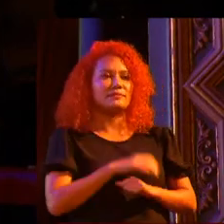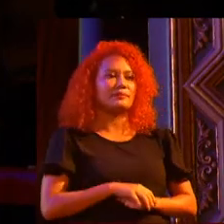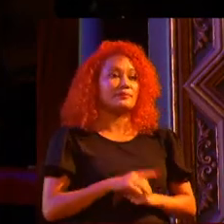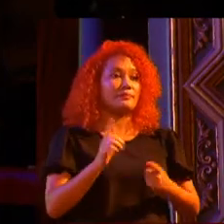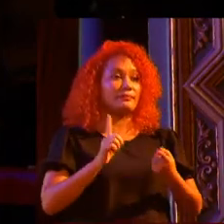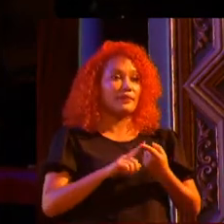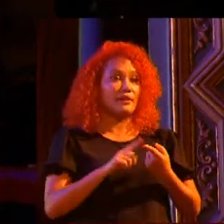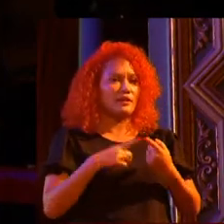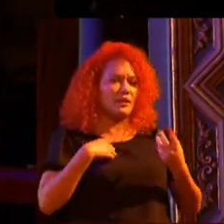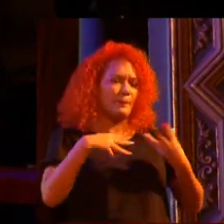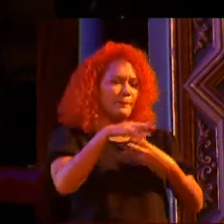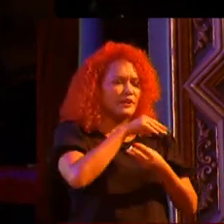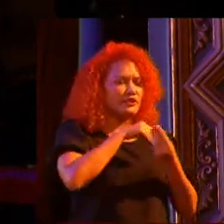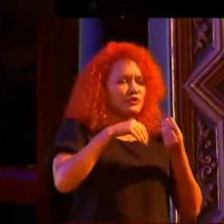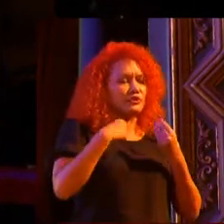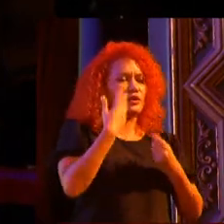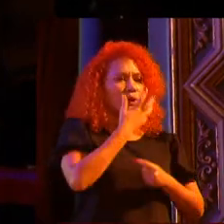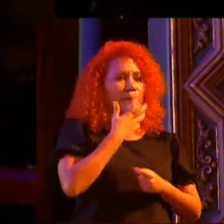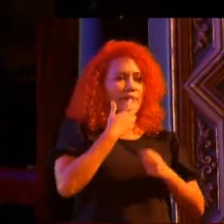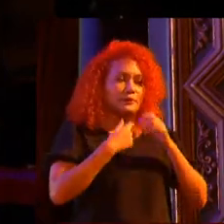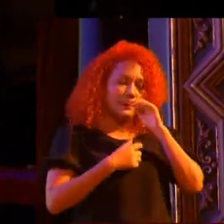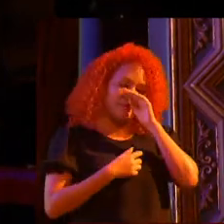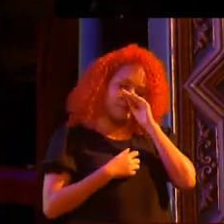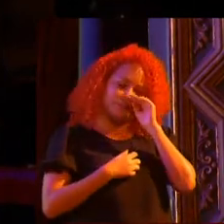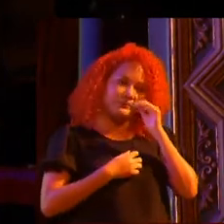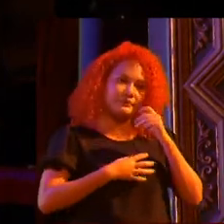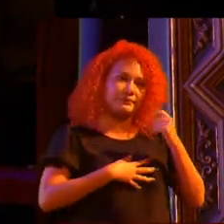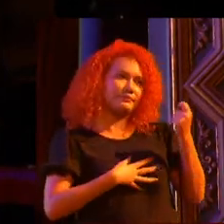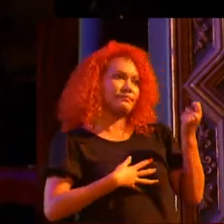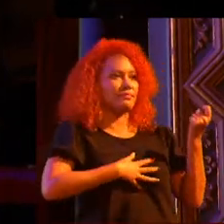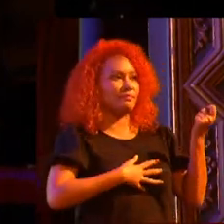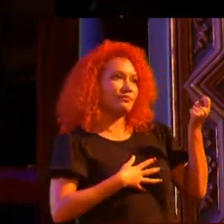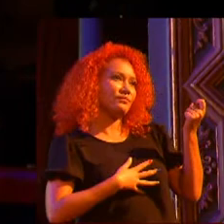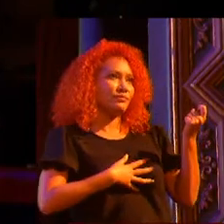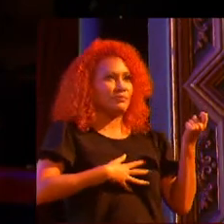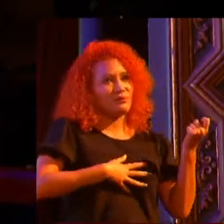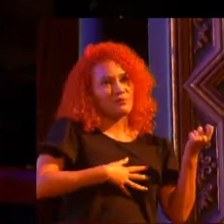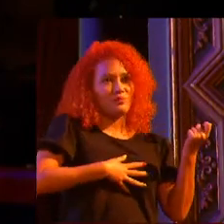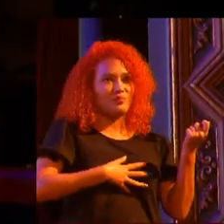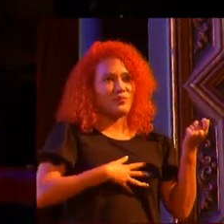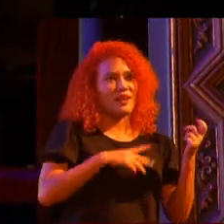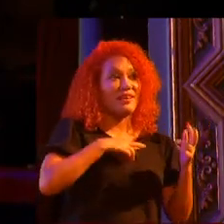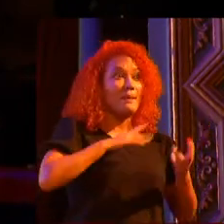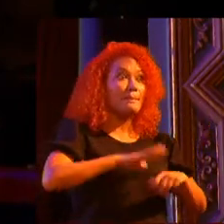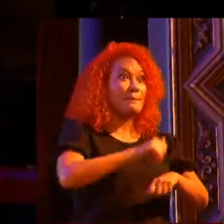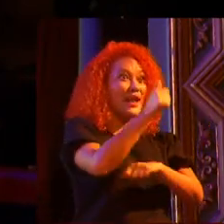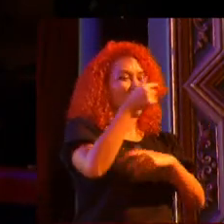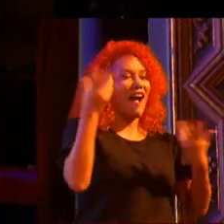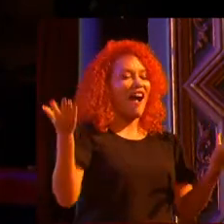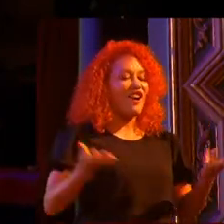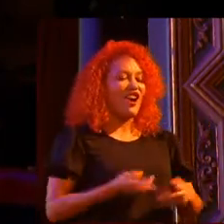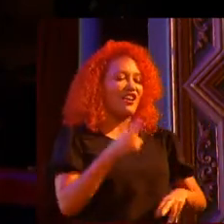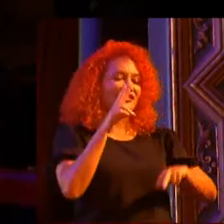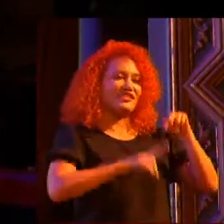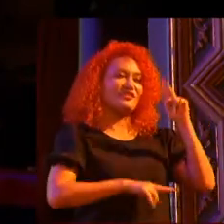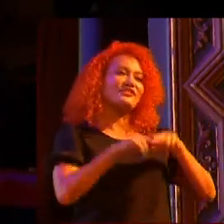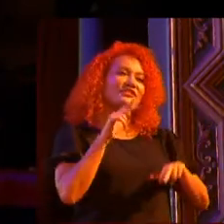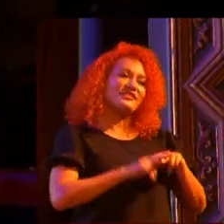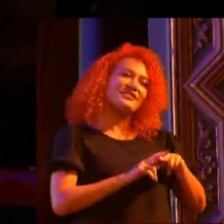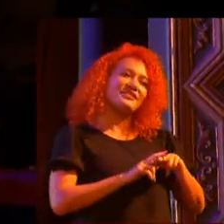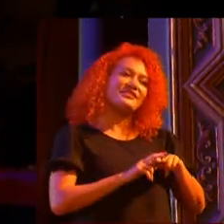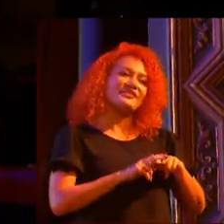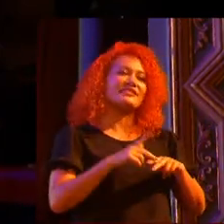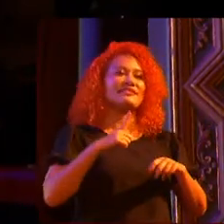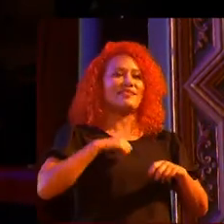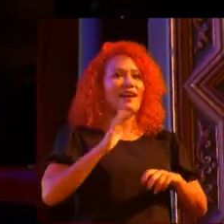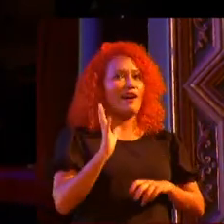nas configurações musicais. O forró está em sua melhor época, né? É a época que a gente adora, época junina, onde ele